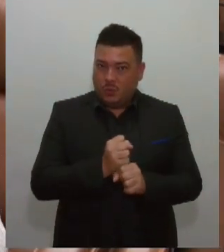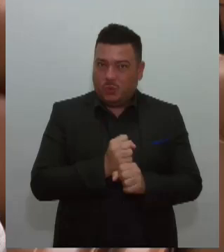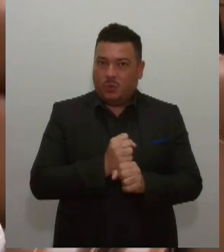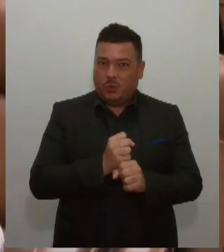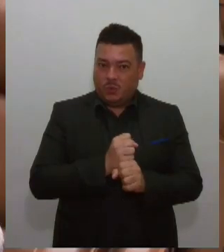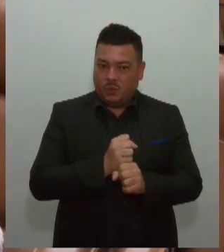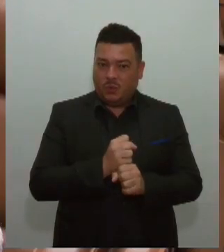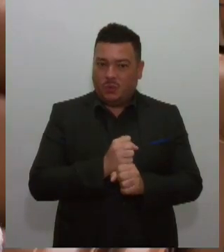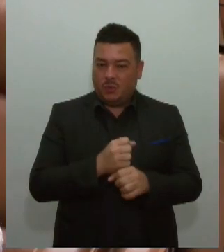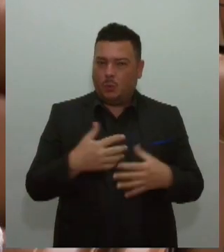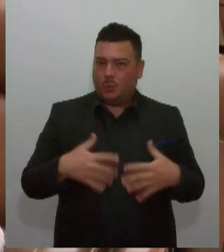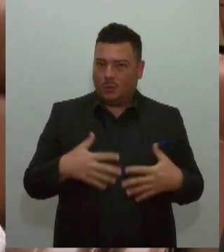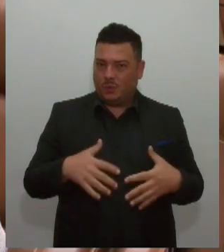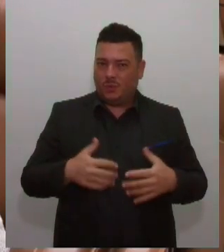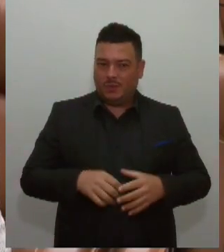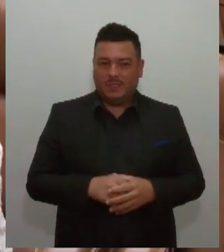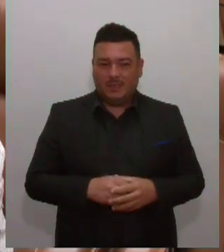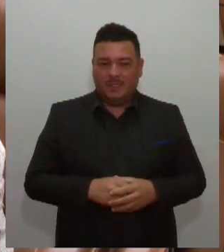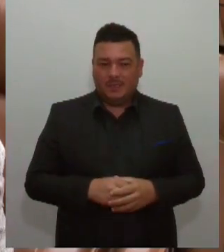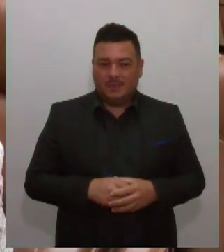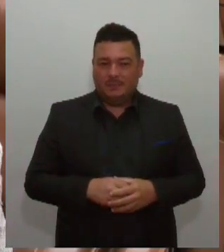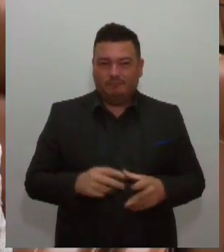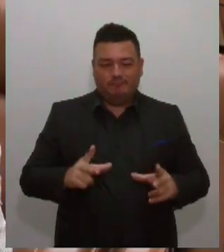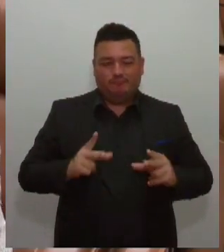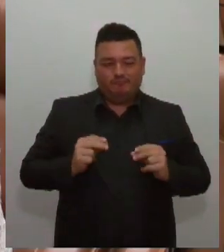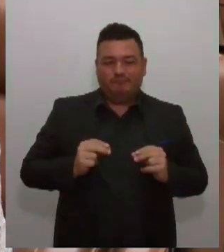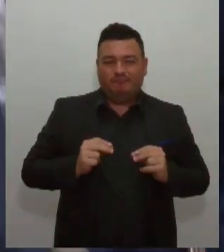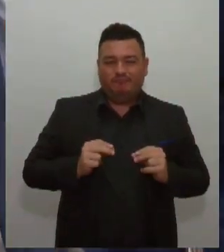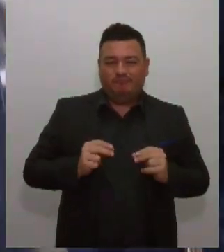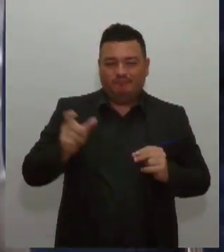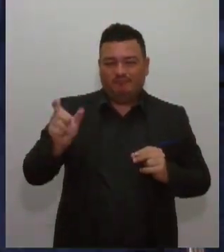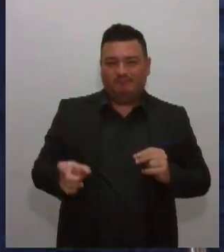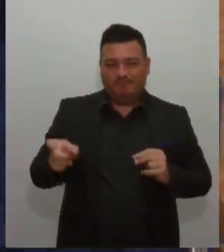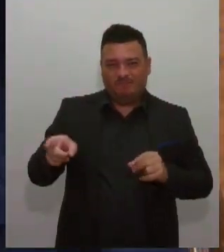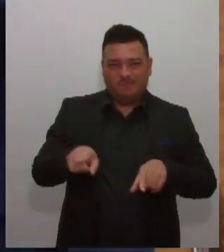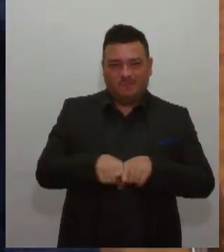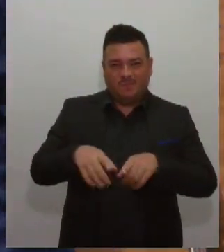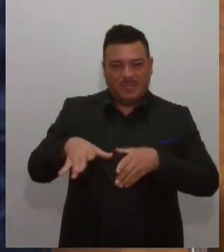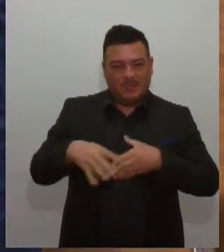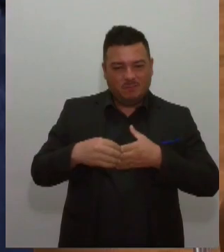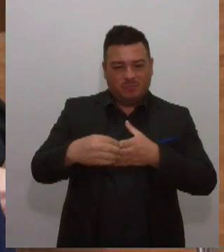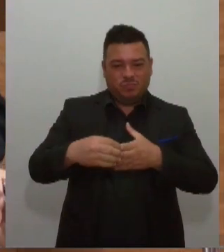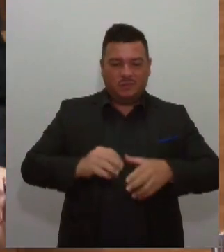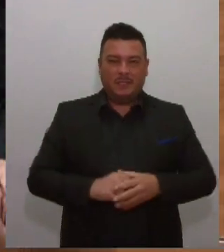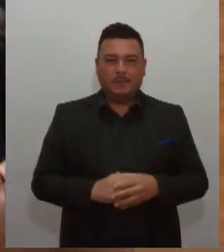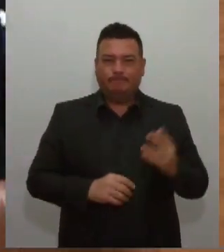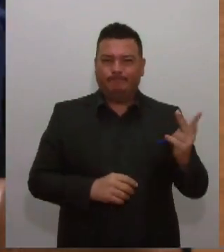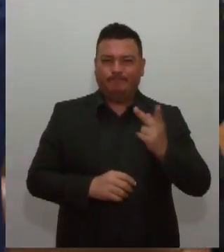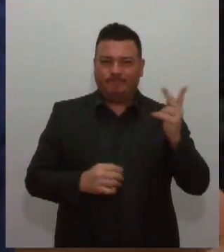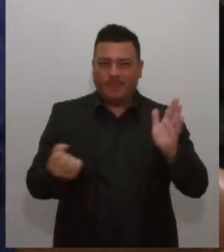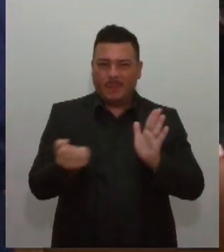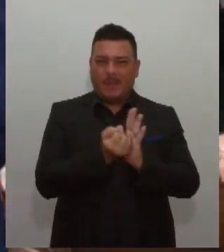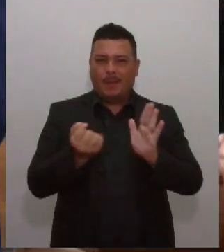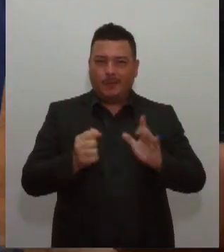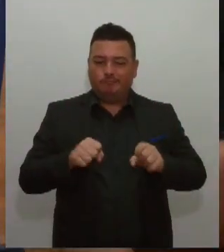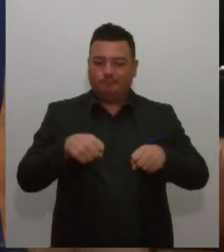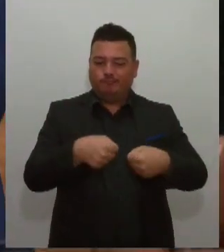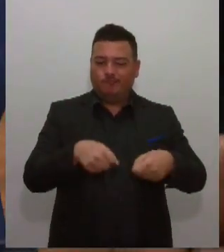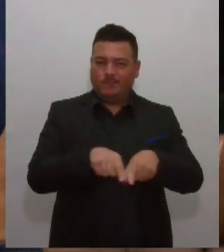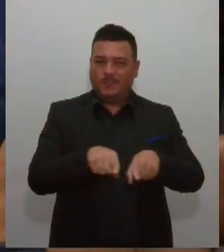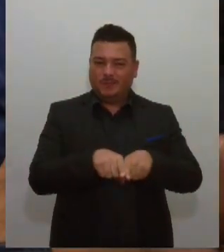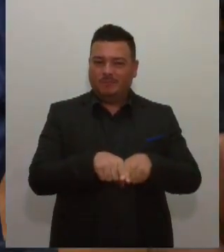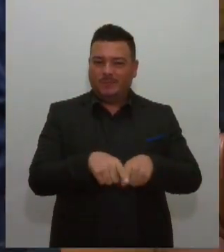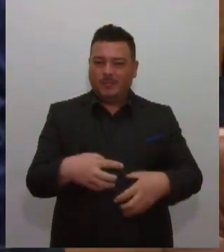né? E o mérito é ele, foi ele que conduziu. Com a história marcada pela determinação e espírito